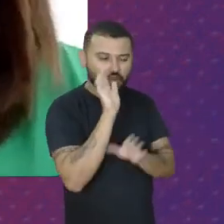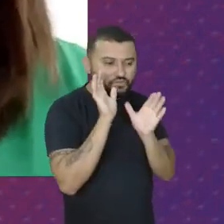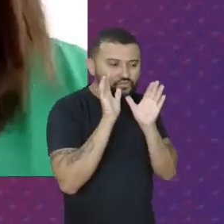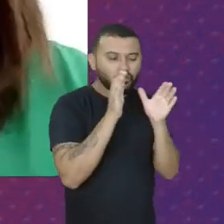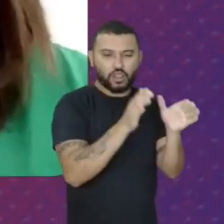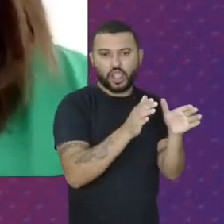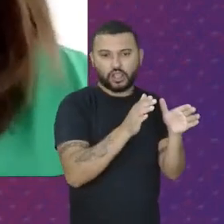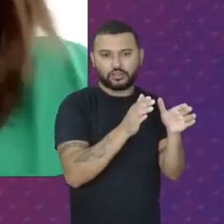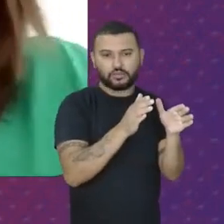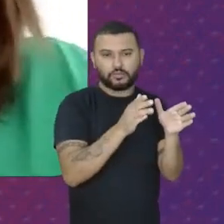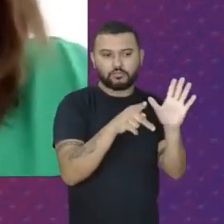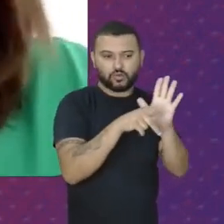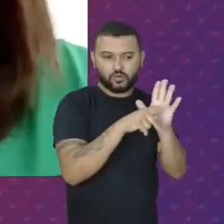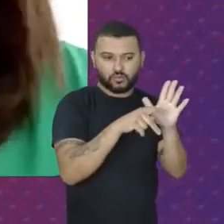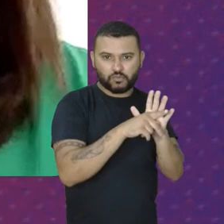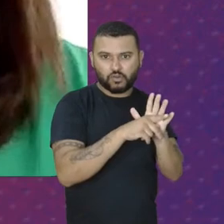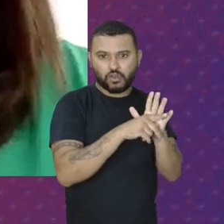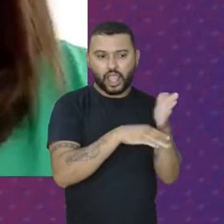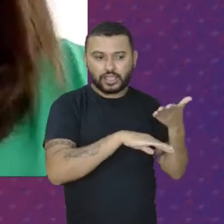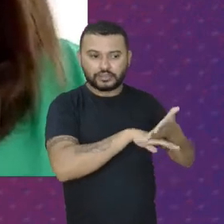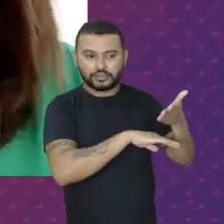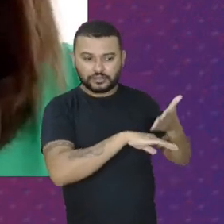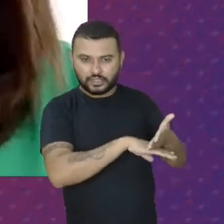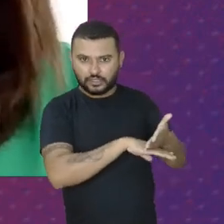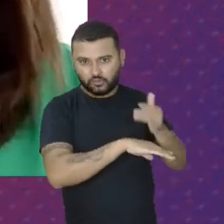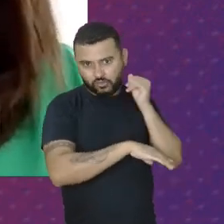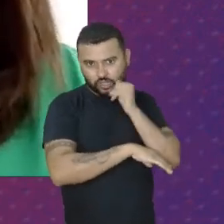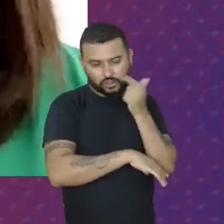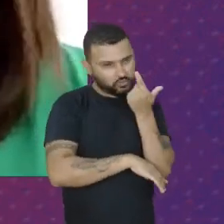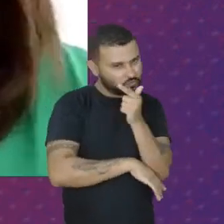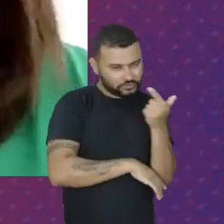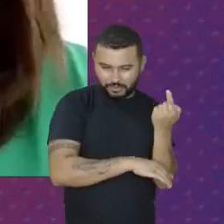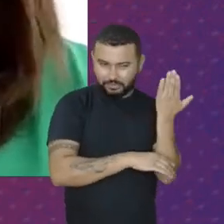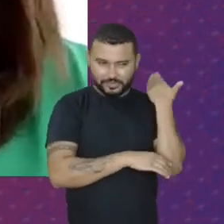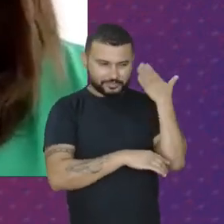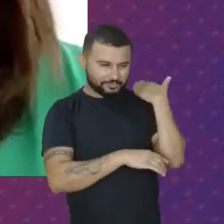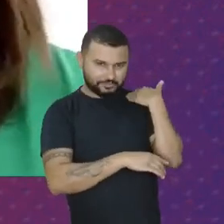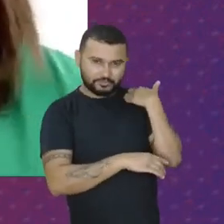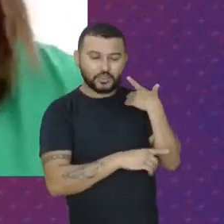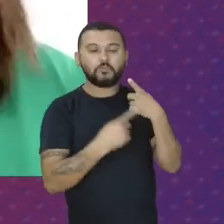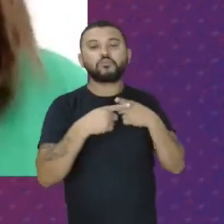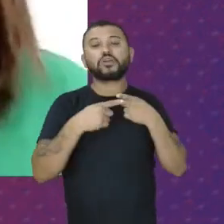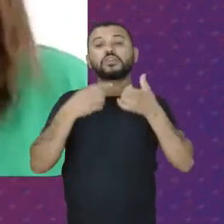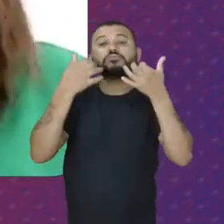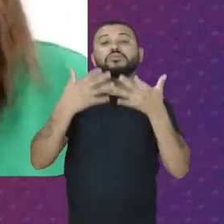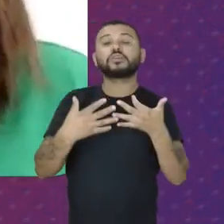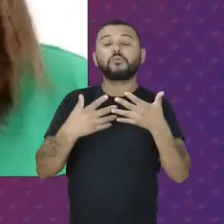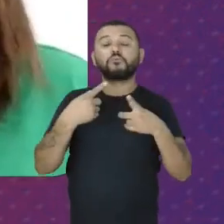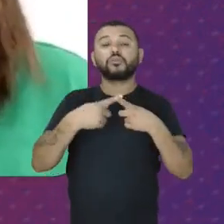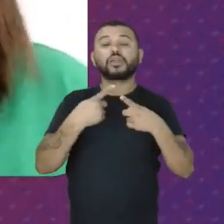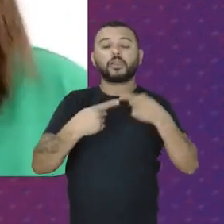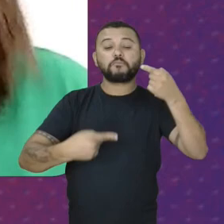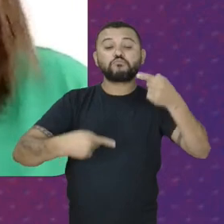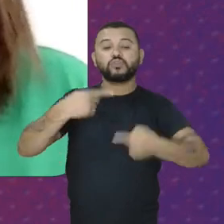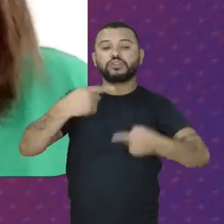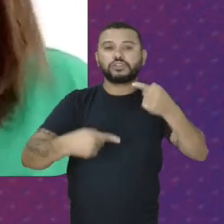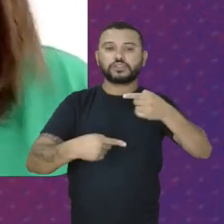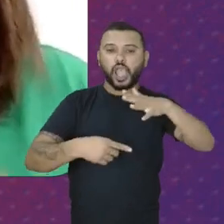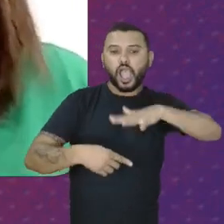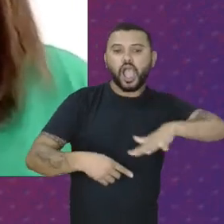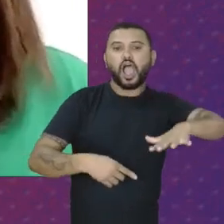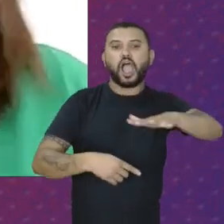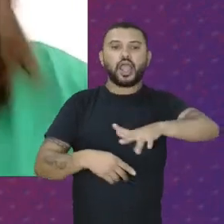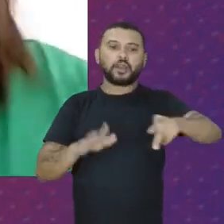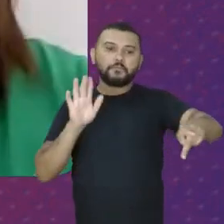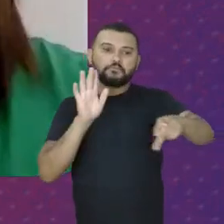projetado, otimizado para a participação das mulheres. Por que eu digo isso? Porque a política é um